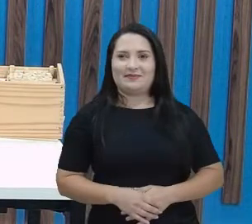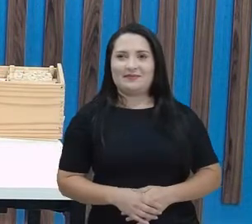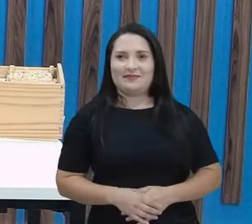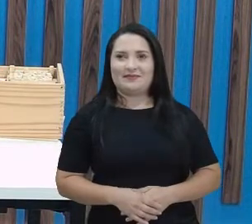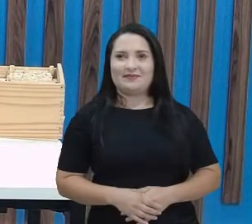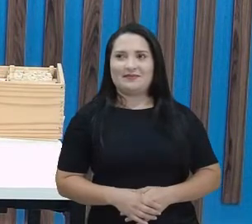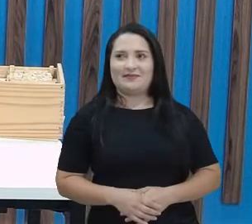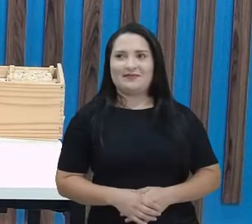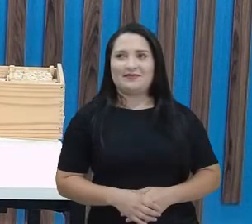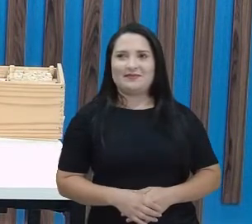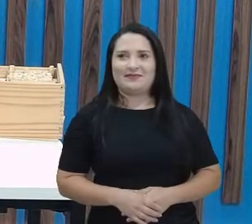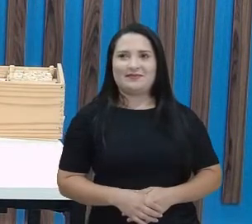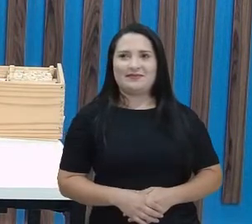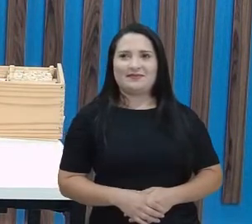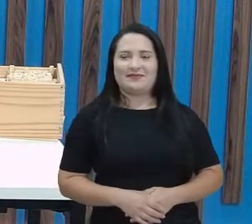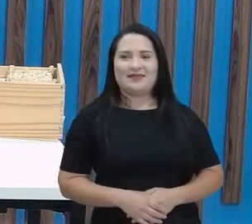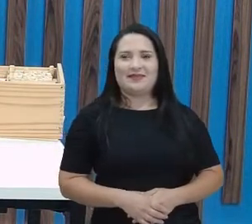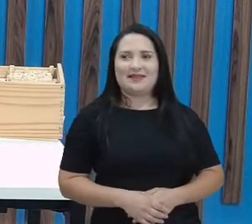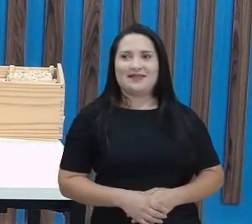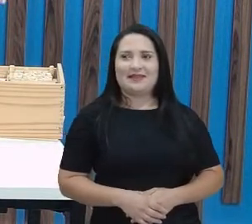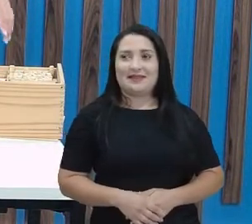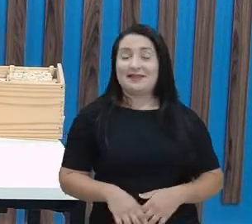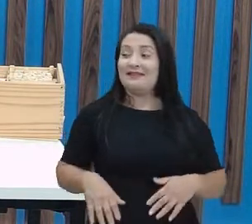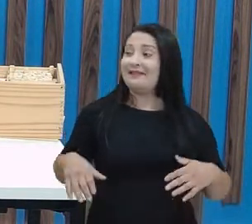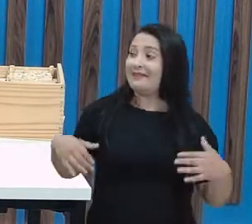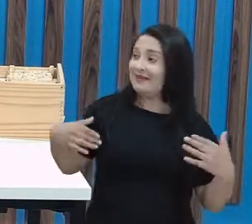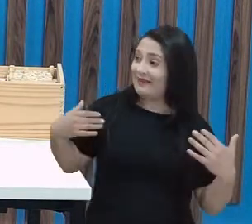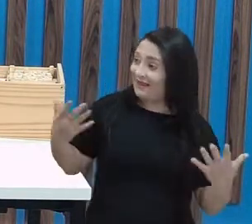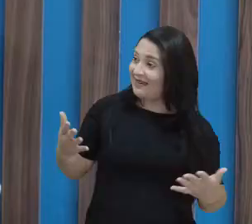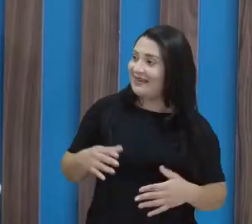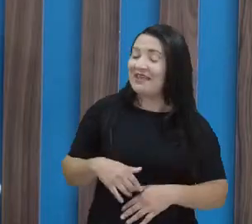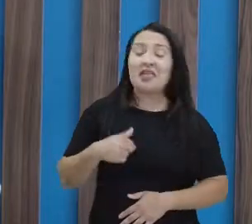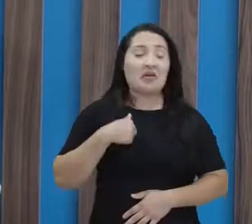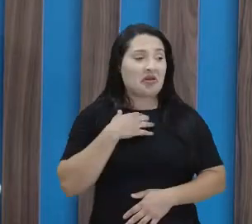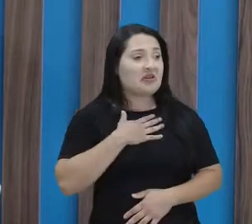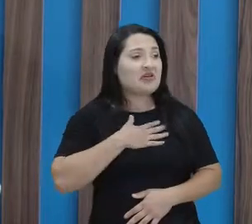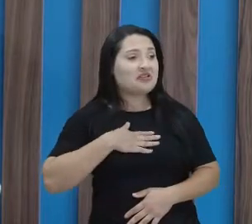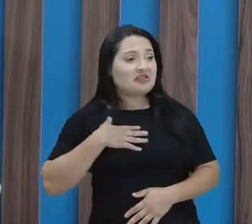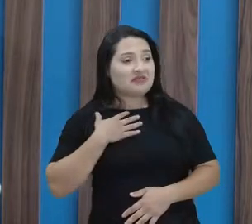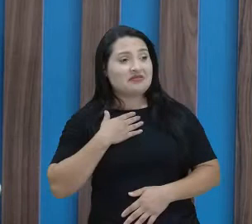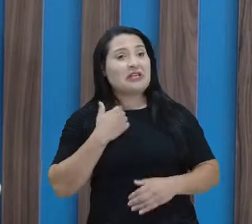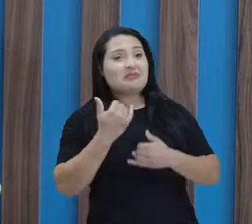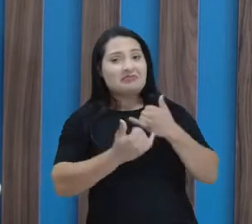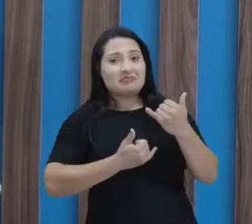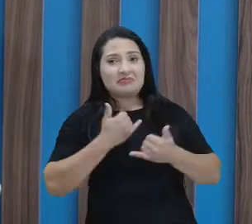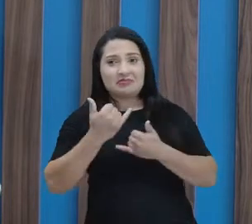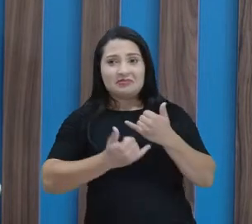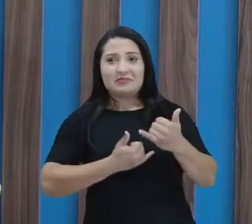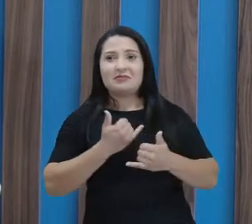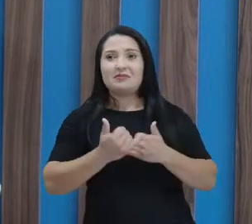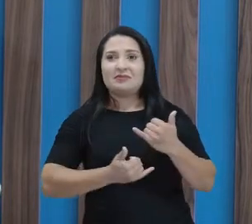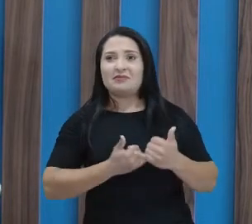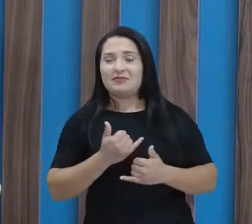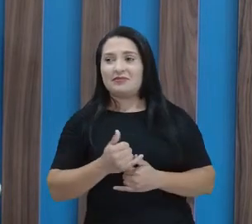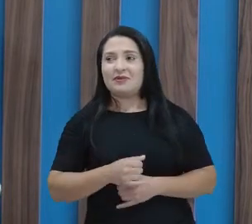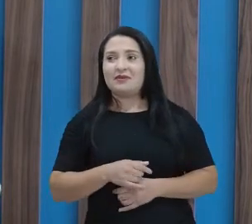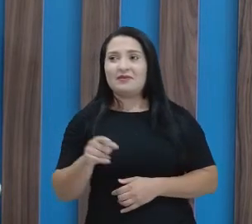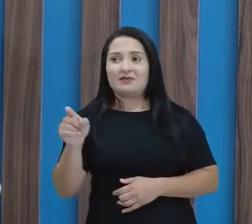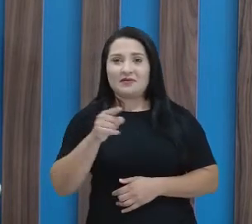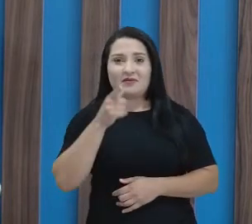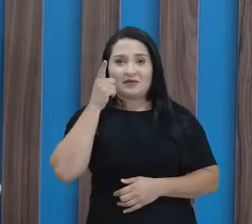Vamos lá, tá bom. E aí, professora Iris? Eu gostei desse jogo. Tem como as crianças jogar em